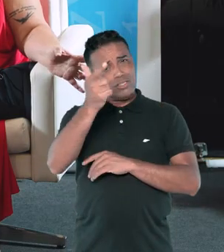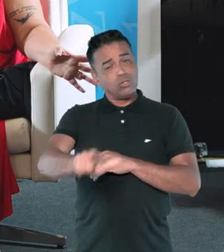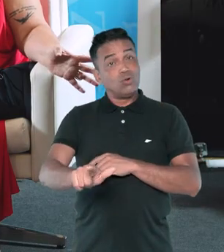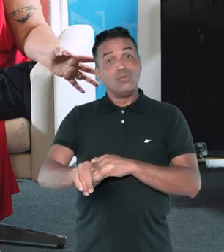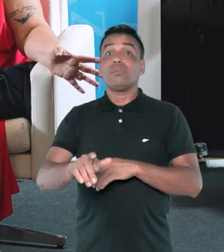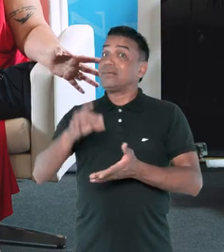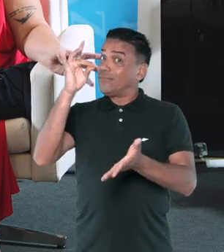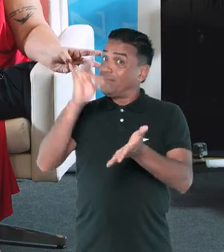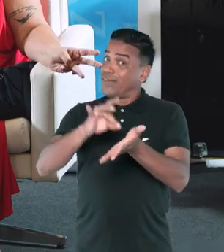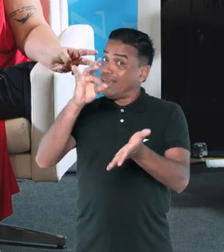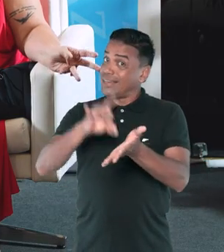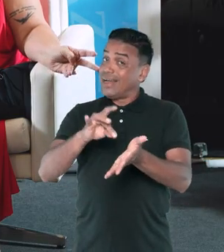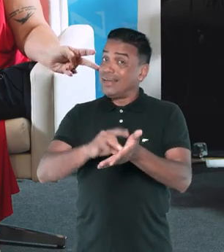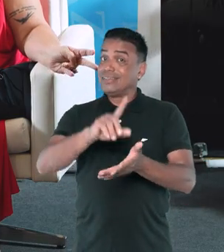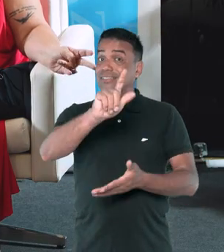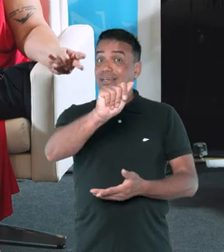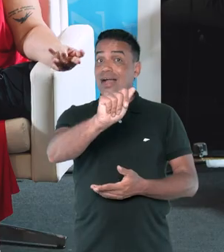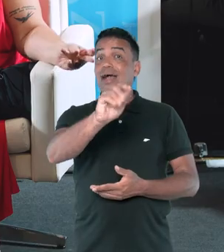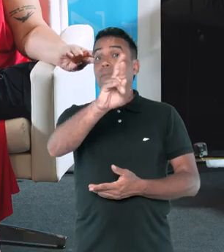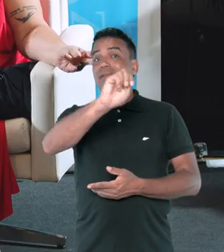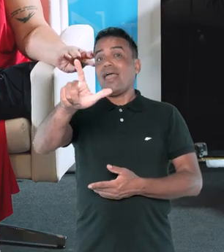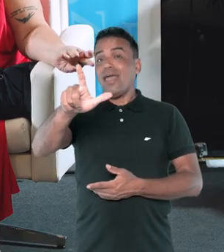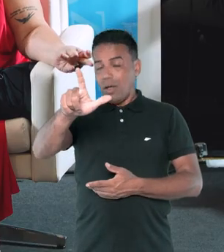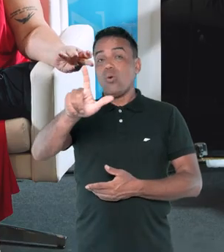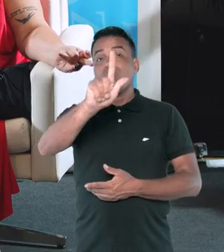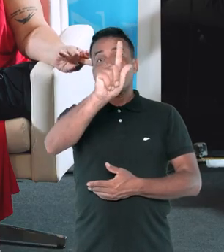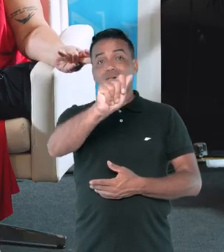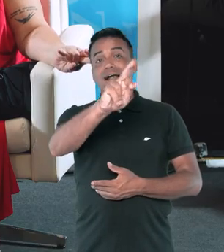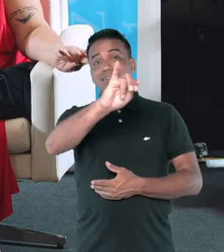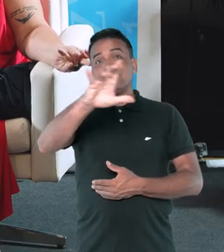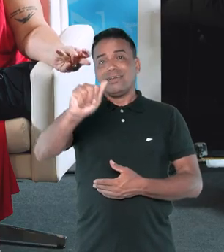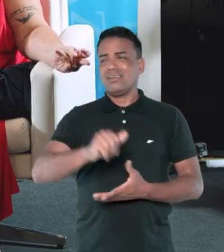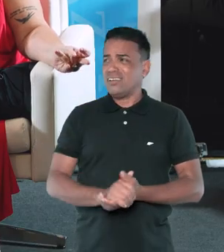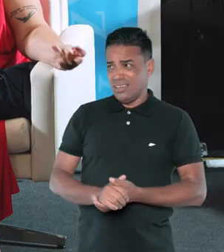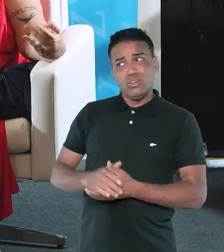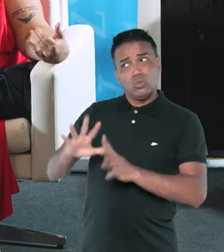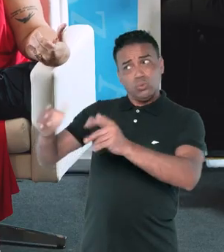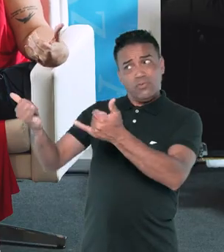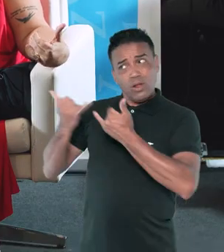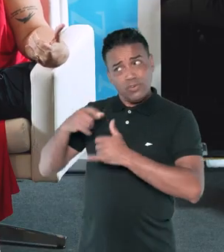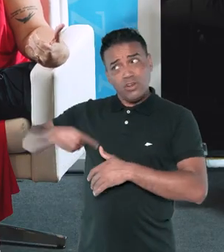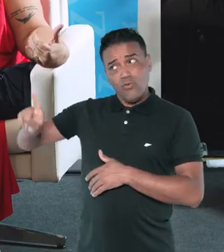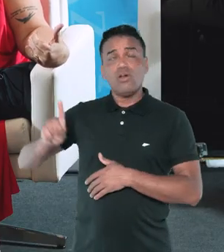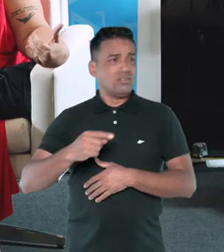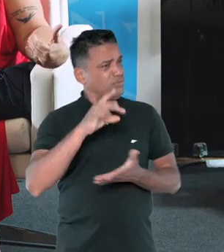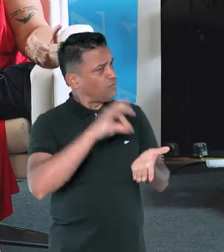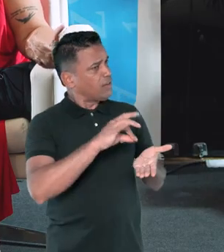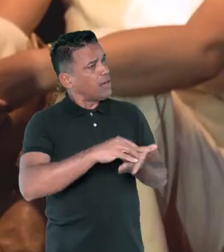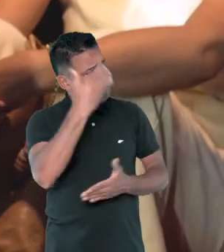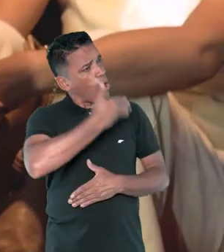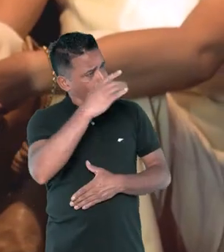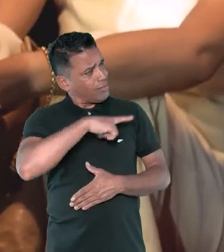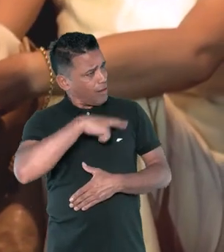Mas fala a verdade sobre o Gabriel Garcia Marques. Não, porque sempre... todo mundo me diz que você não foi lá. Eu falo sempre a verdade, eu tenho